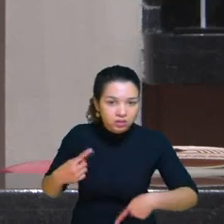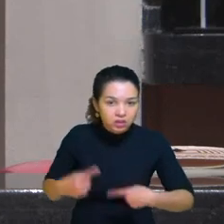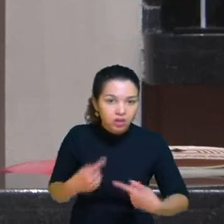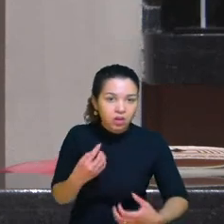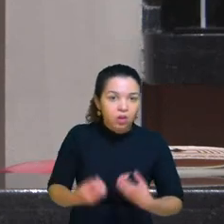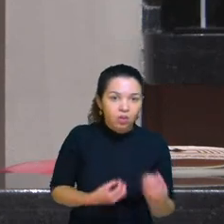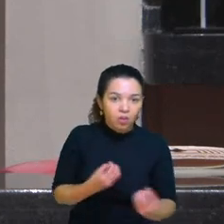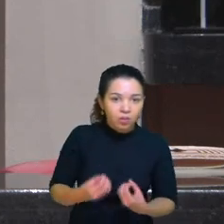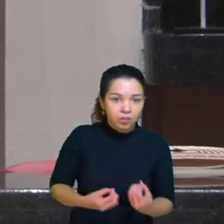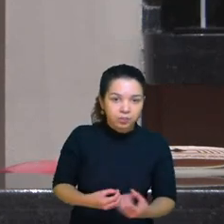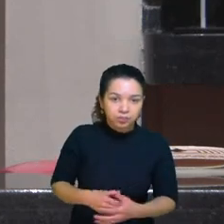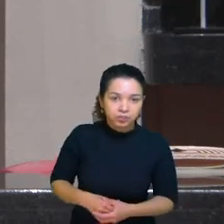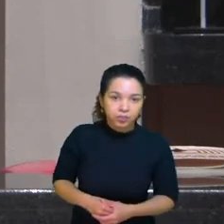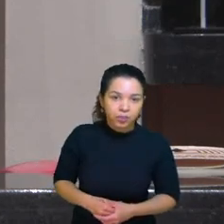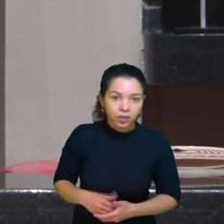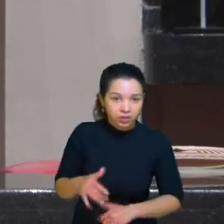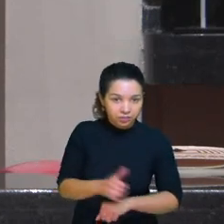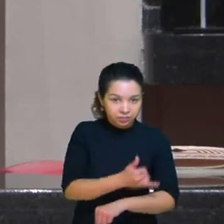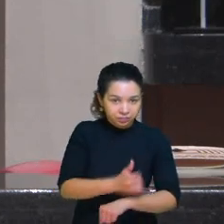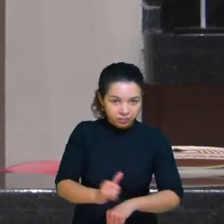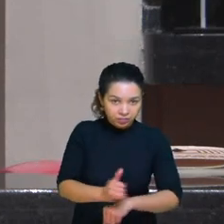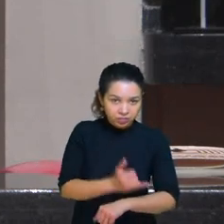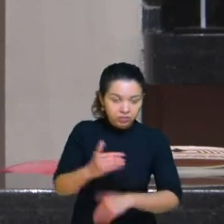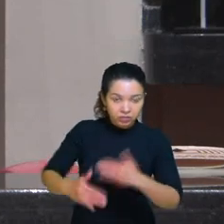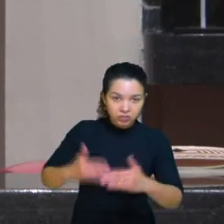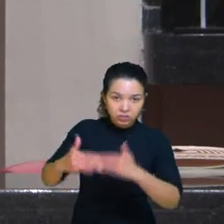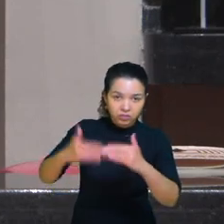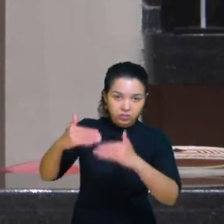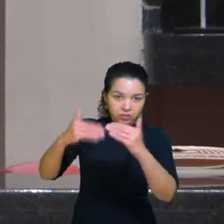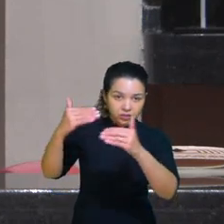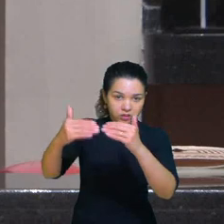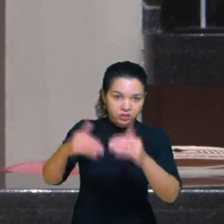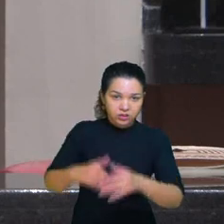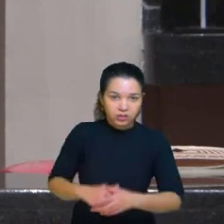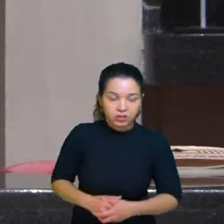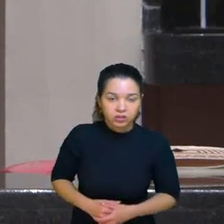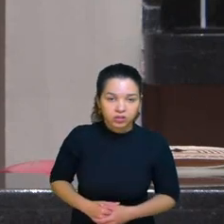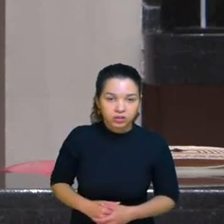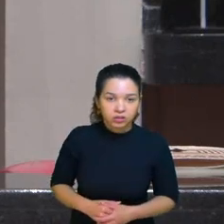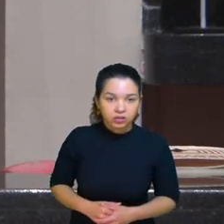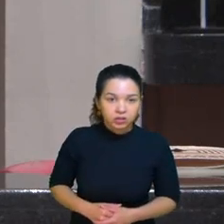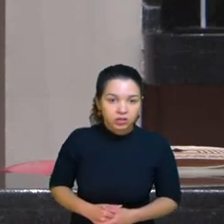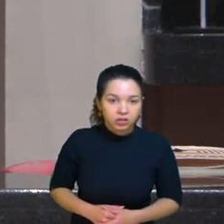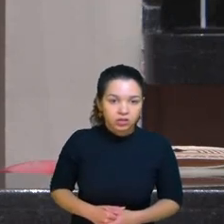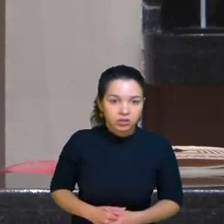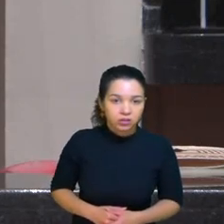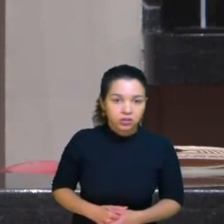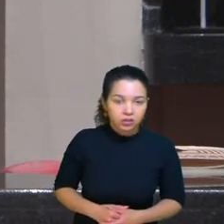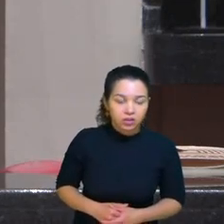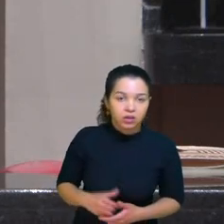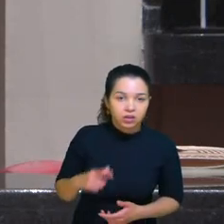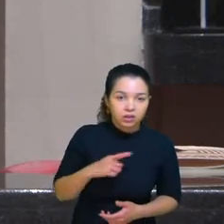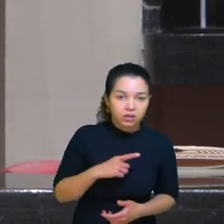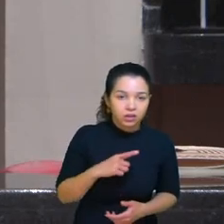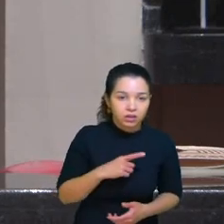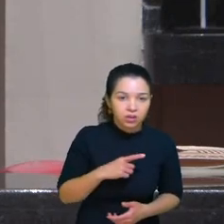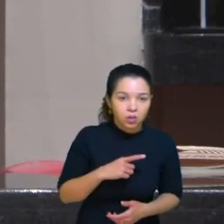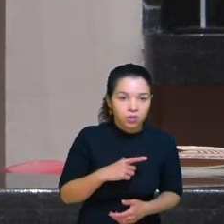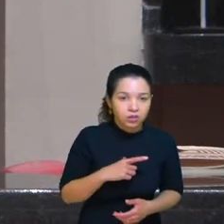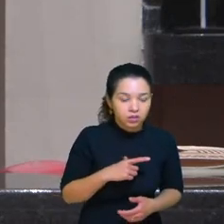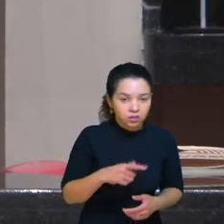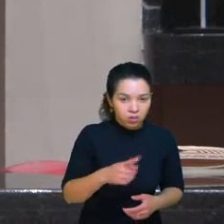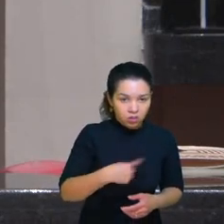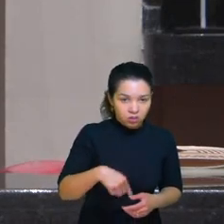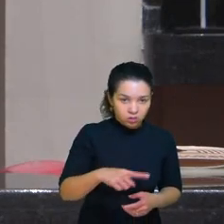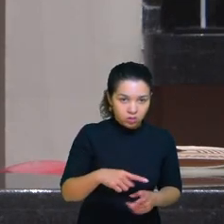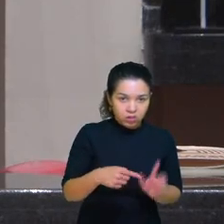educação enquanto estratégia de desenvolvimento e aqui eh apareceu nas dimensões